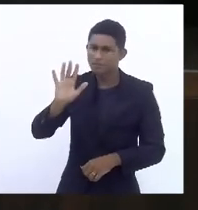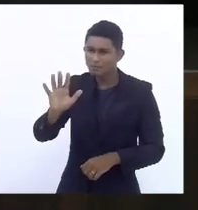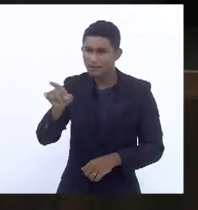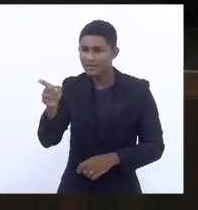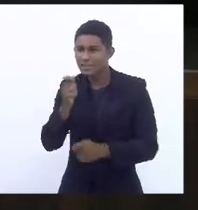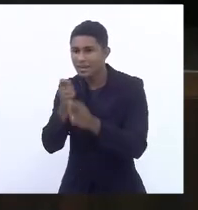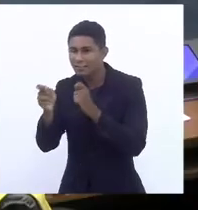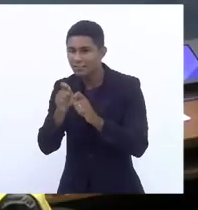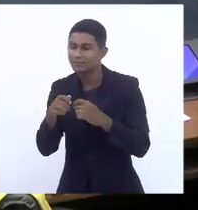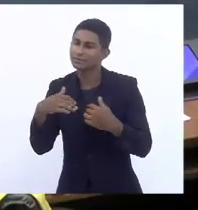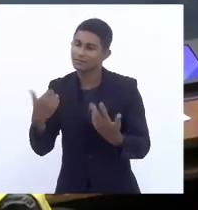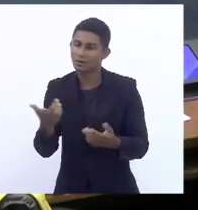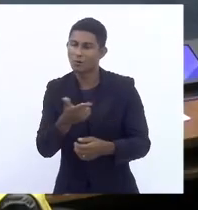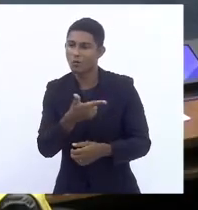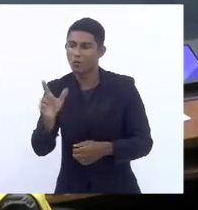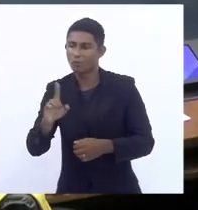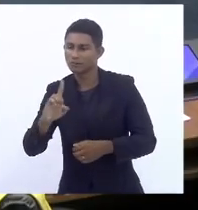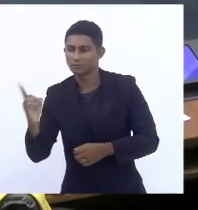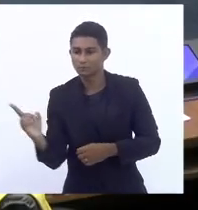Carneiro.